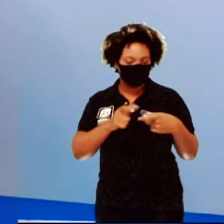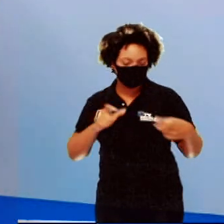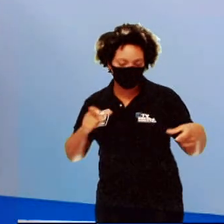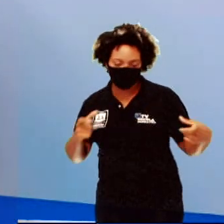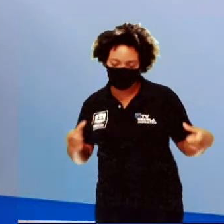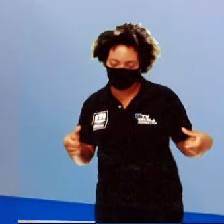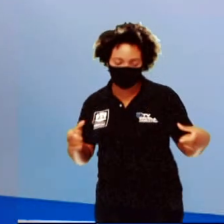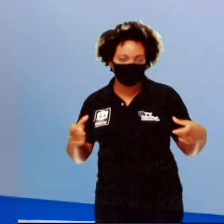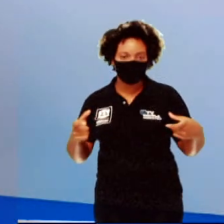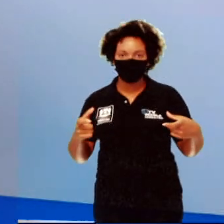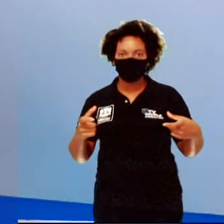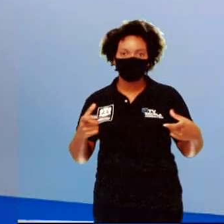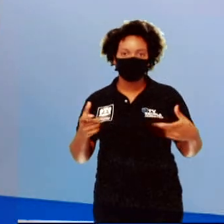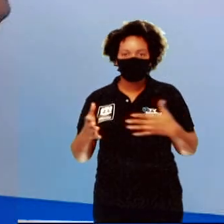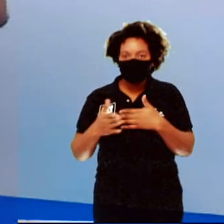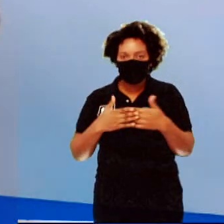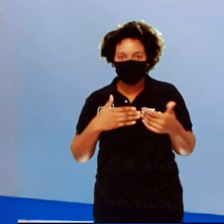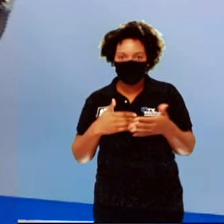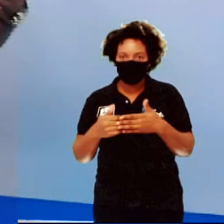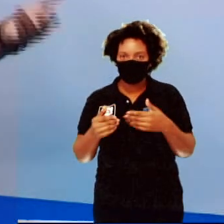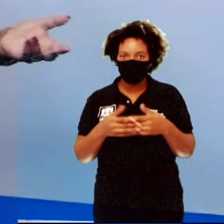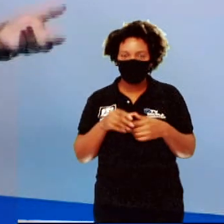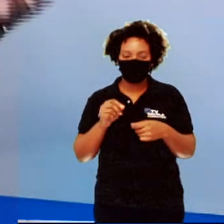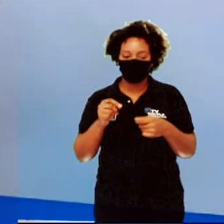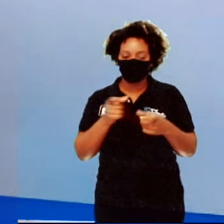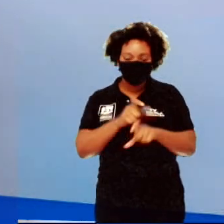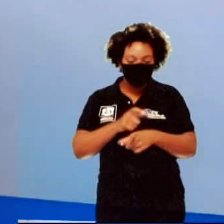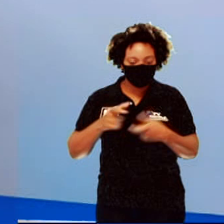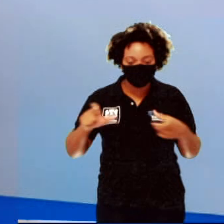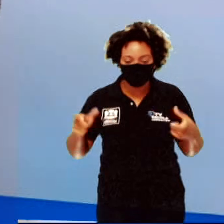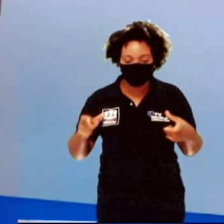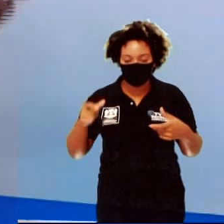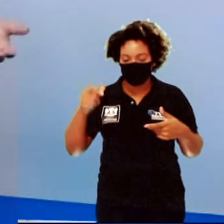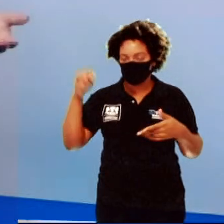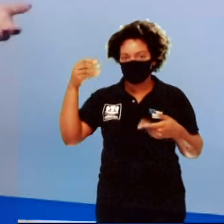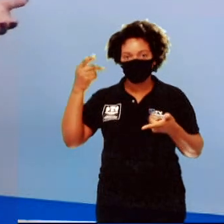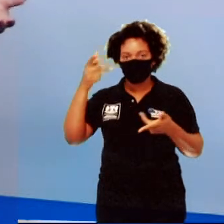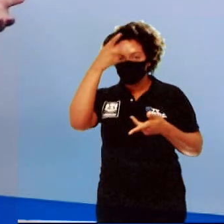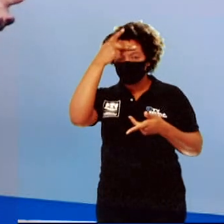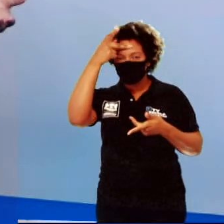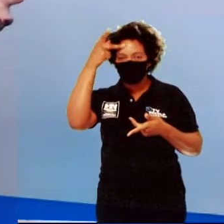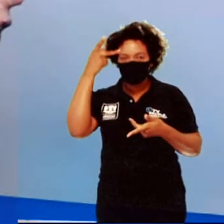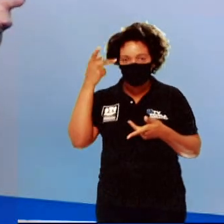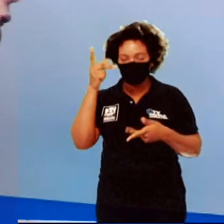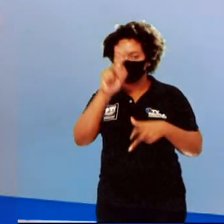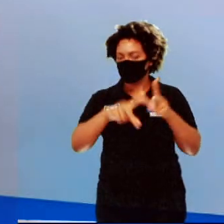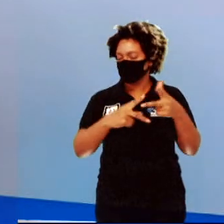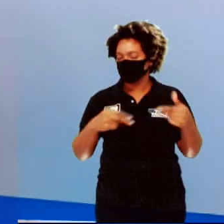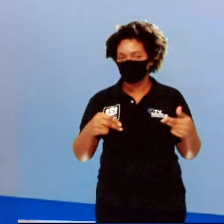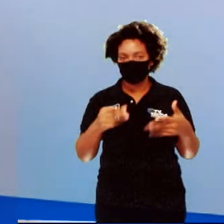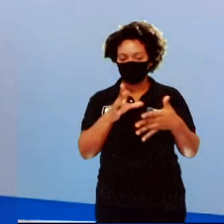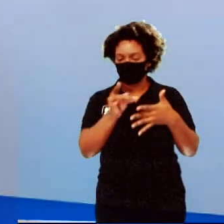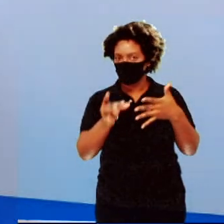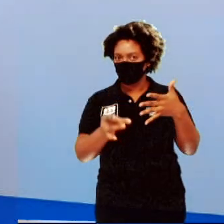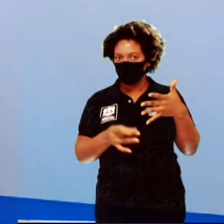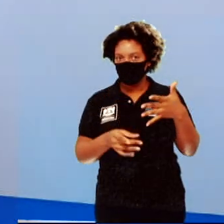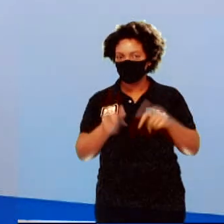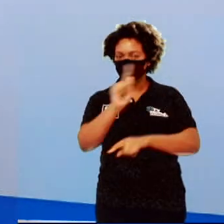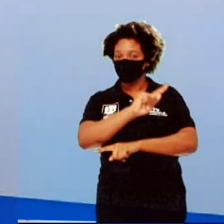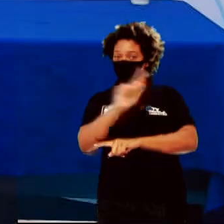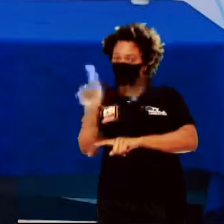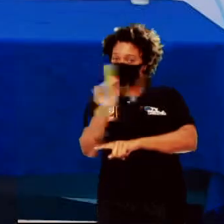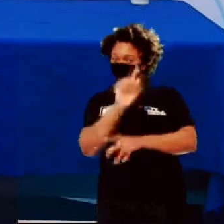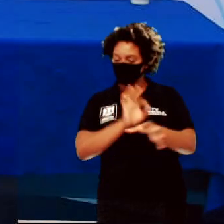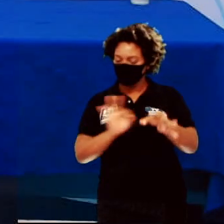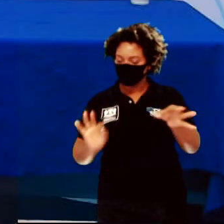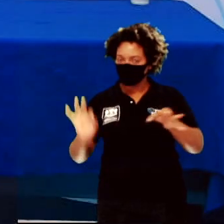qual o tamanho de alguma coisa, o crescimento de alguém ou de algo. As medidas de comprimento foi uma